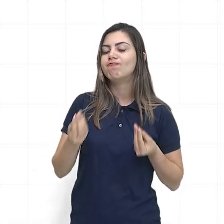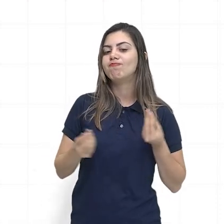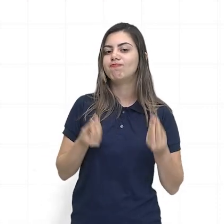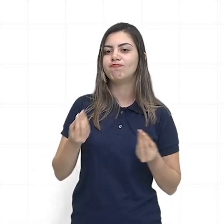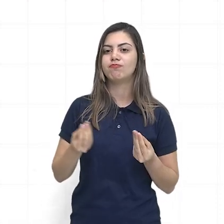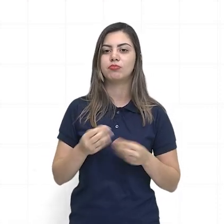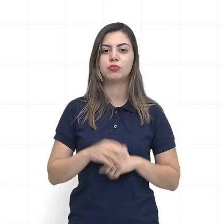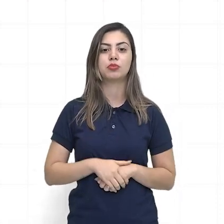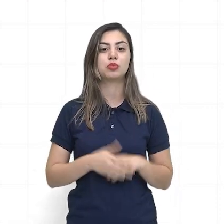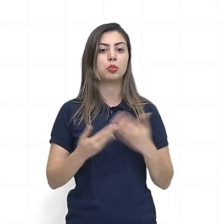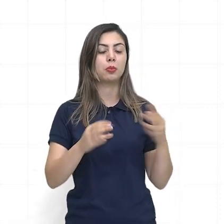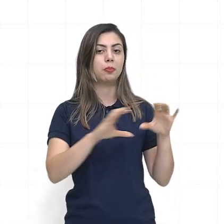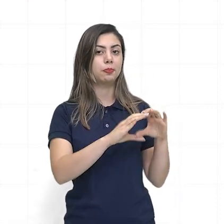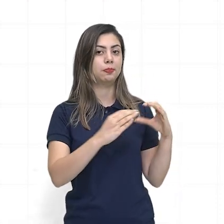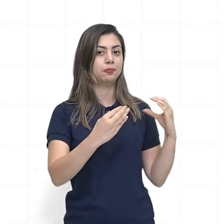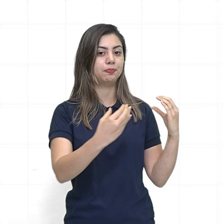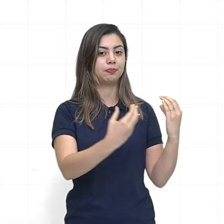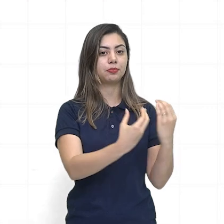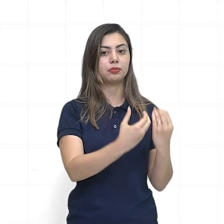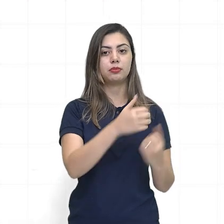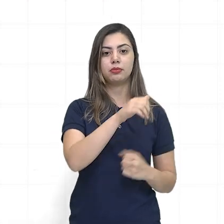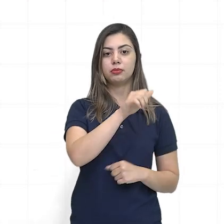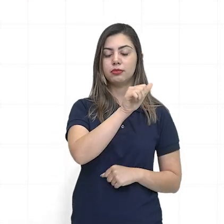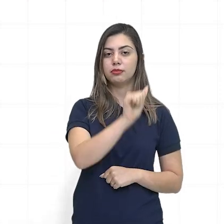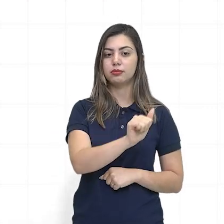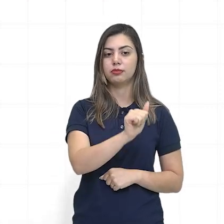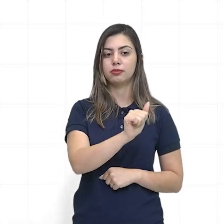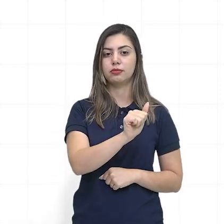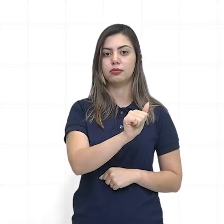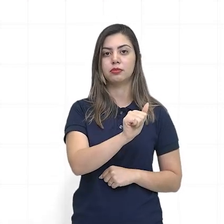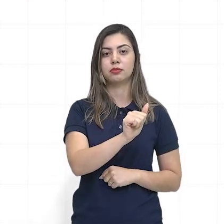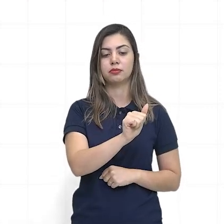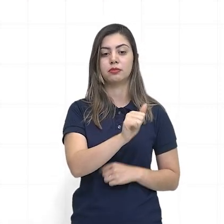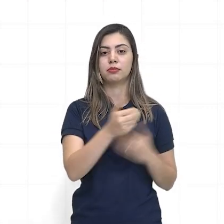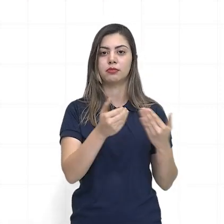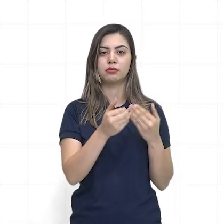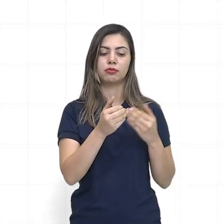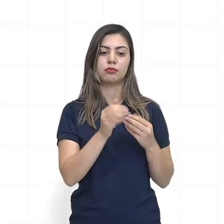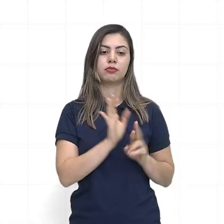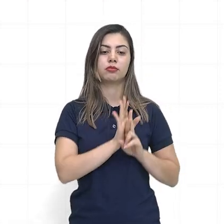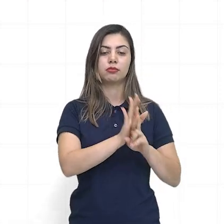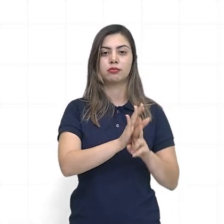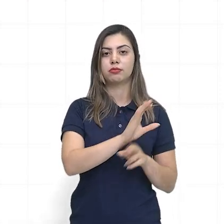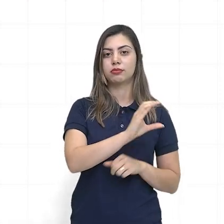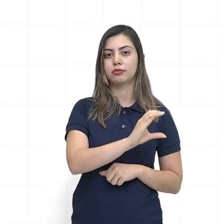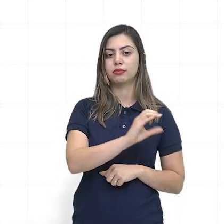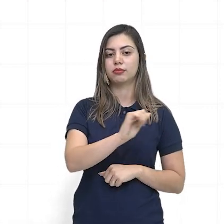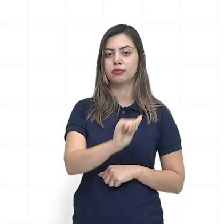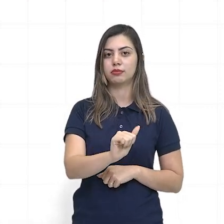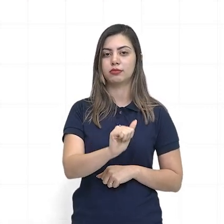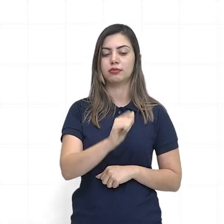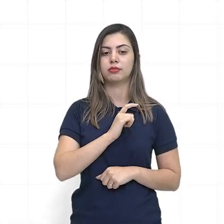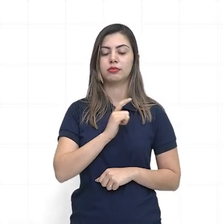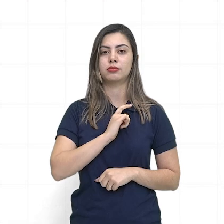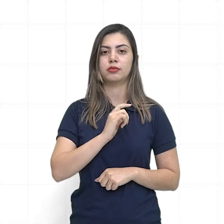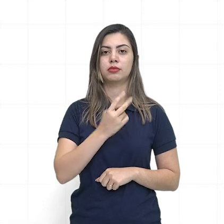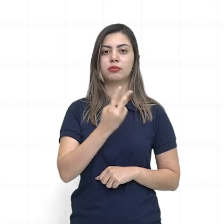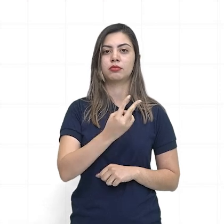Olha, a comunidade A, certo? Eu vou chamar de CA. Ó. Ela tem o dobro,